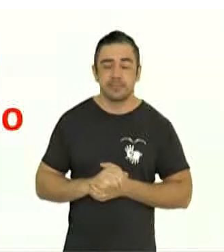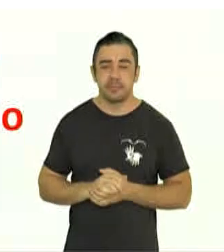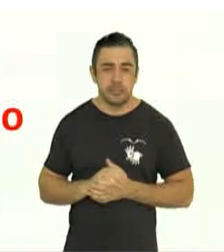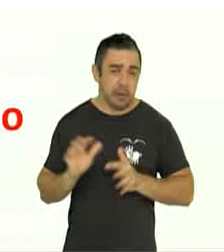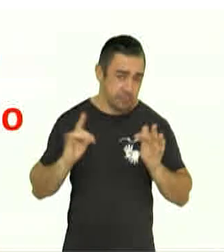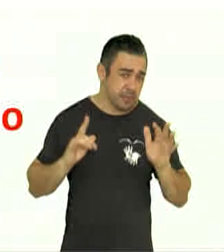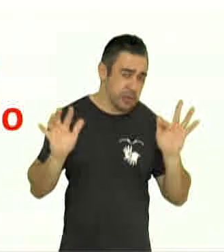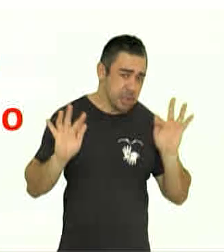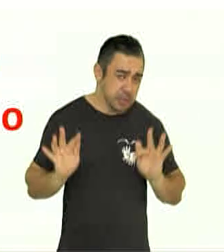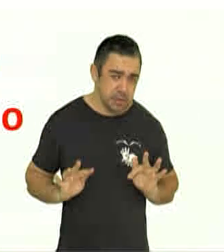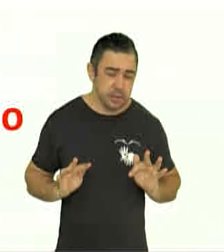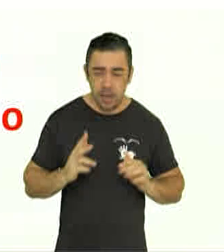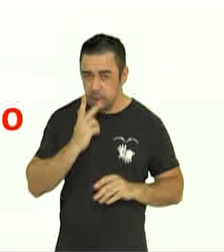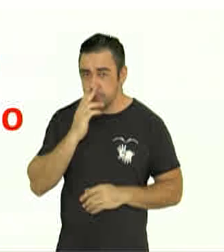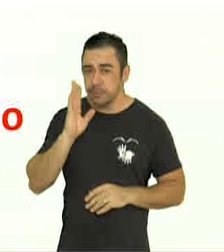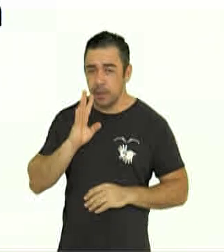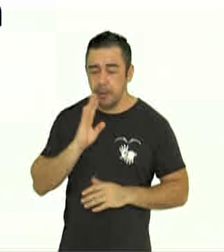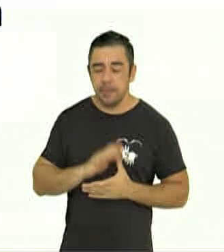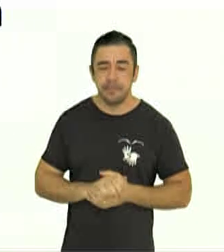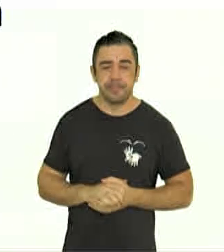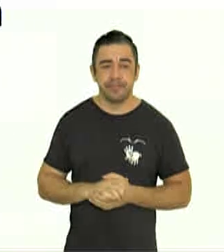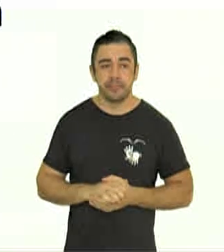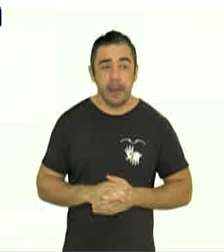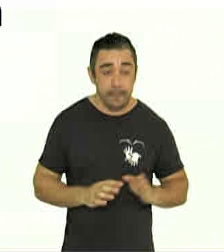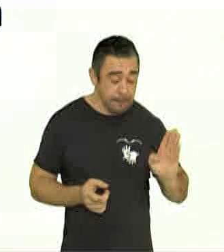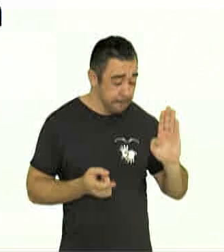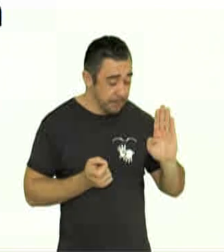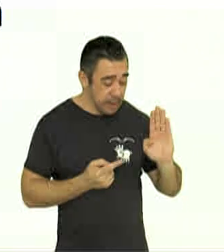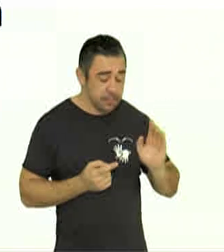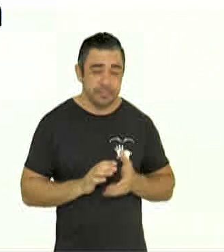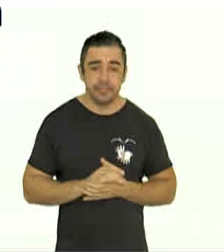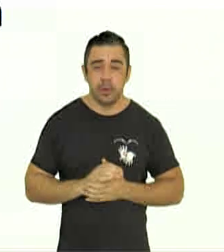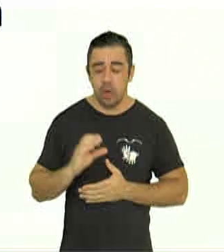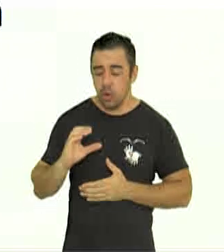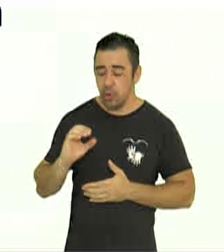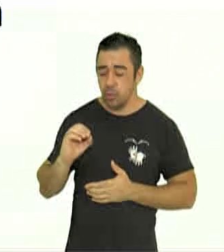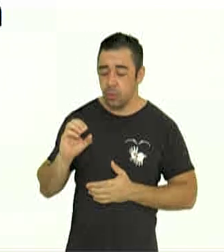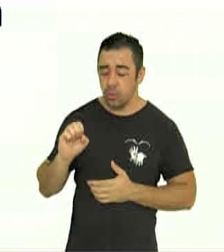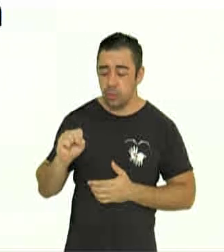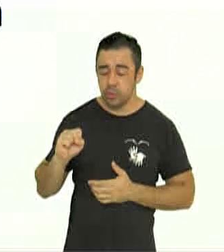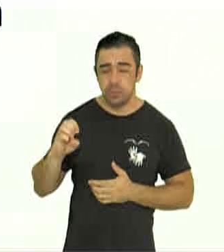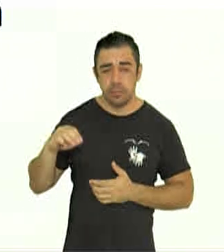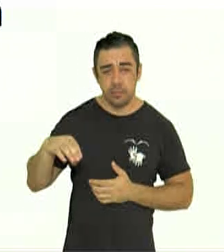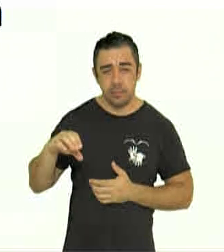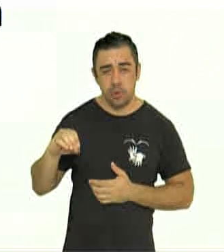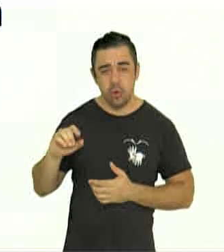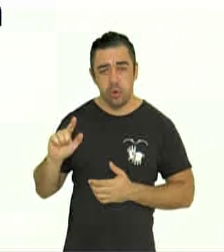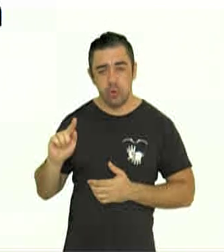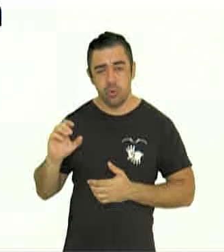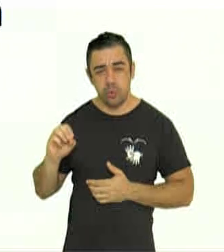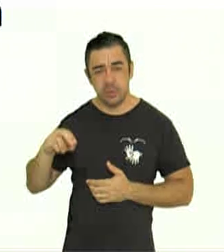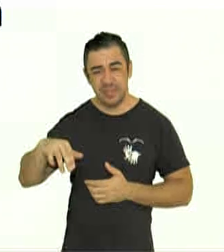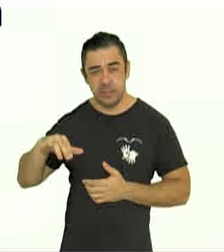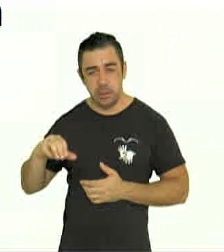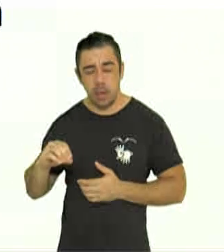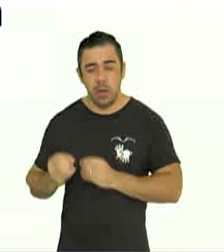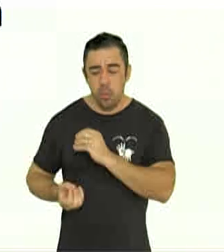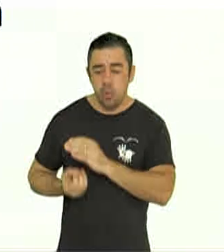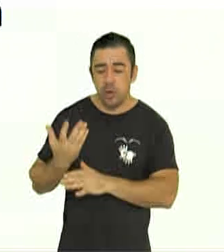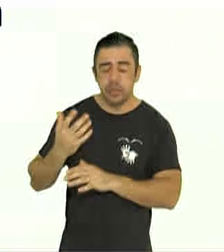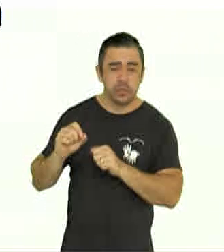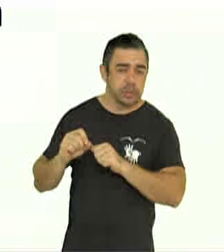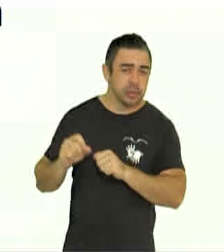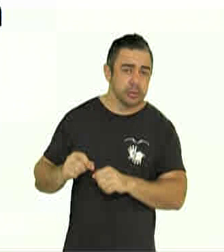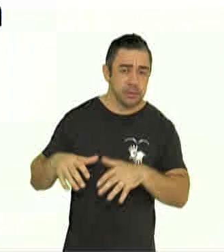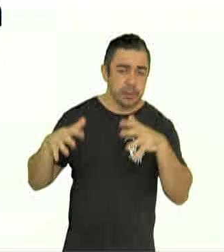estava feliz, ele estava achando uma coisa boa. Na letra B, cosmogonia, qualquer modelo sobre origem de existência, qual